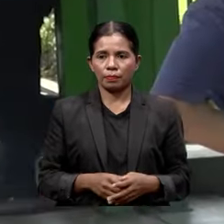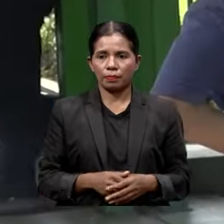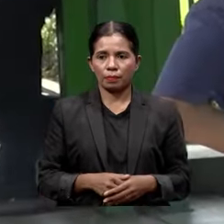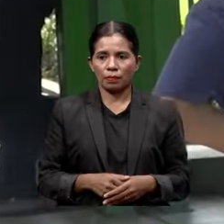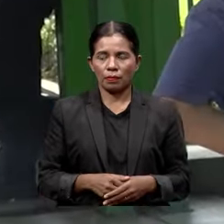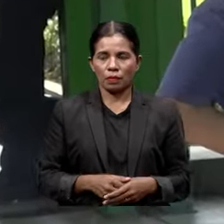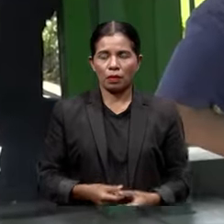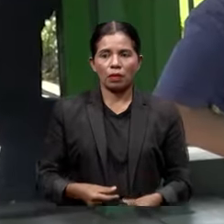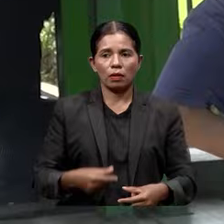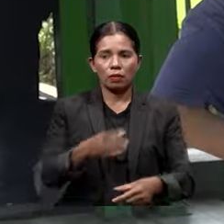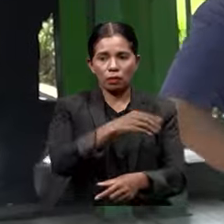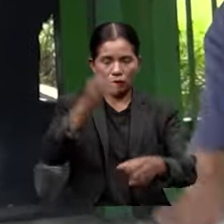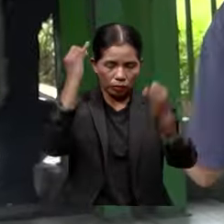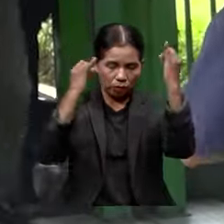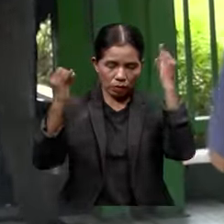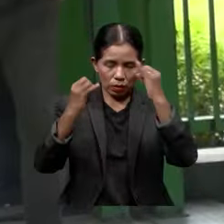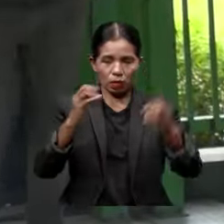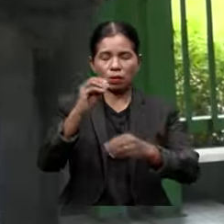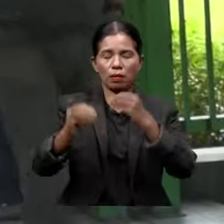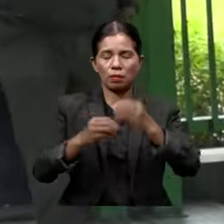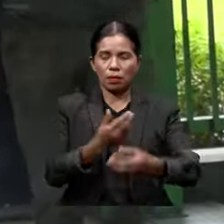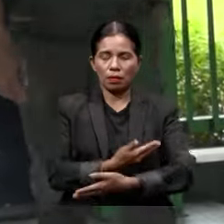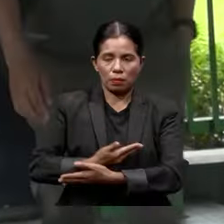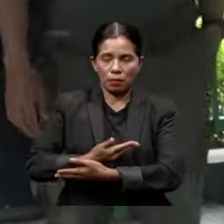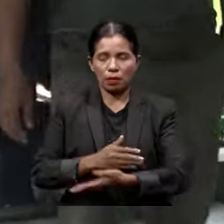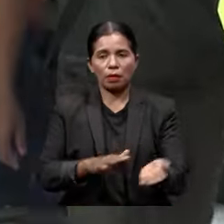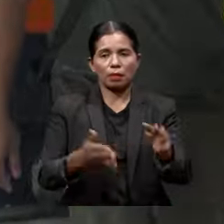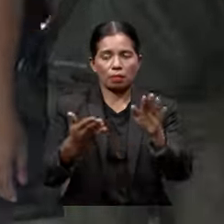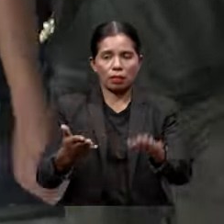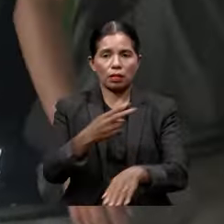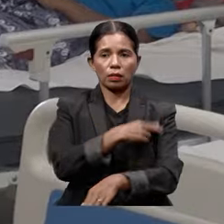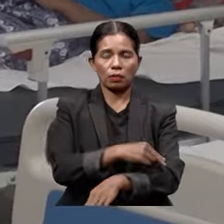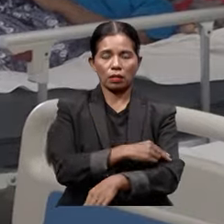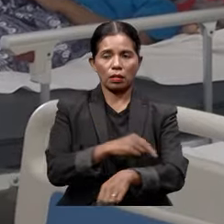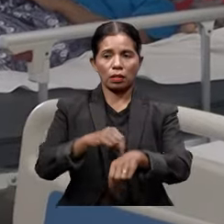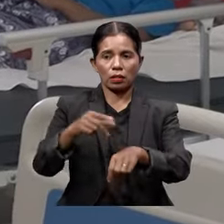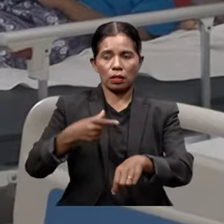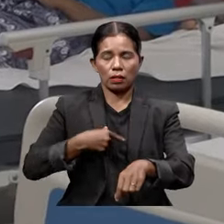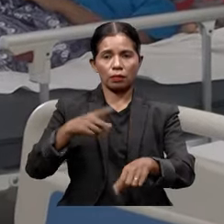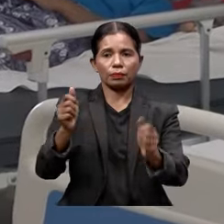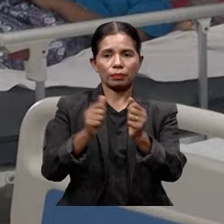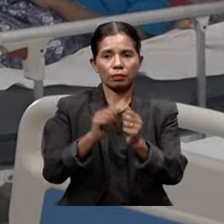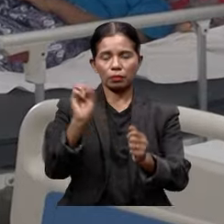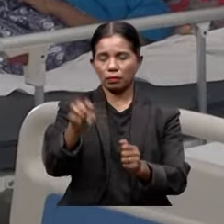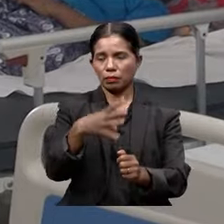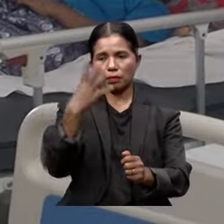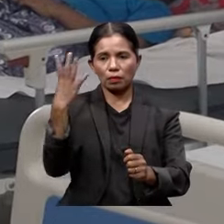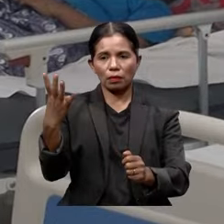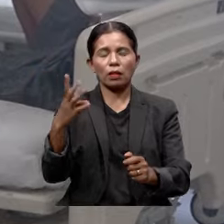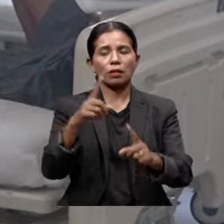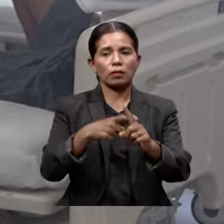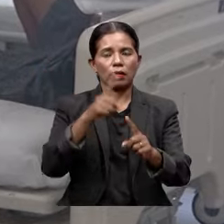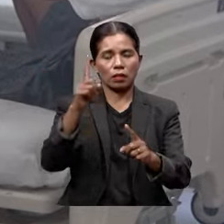Com informação com a bebê nebe mate e a sala maternidade do Hospital Nacional Guido Valadares, a muito que sanou recinhat durante